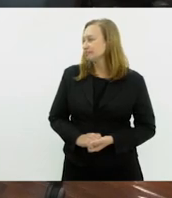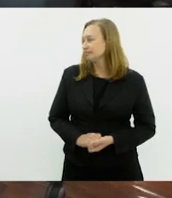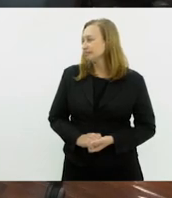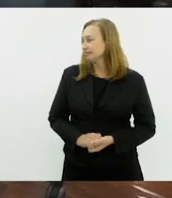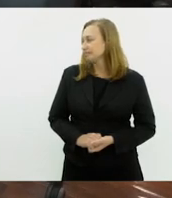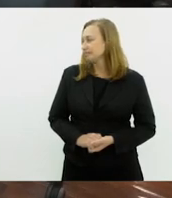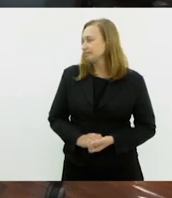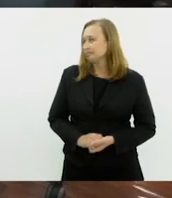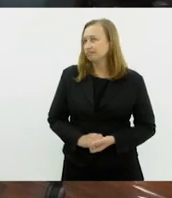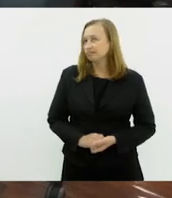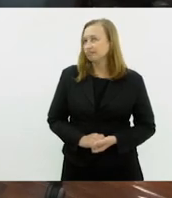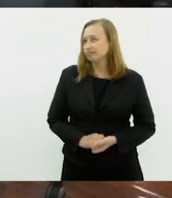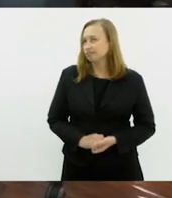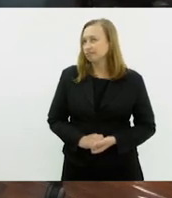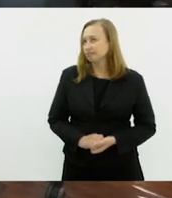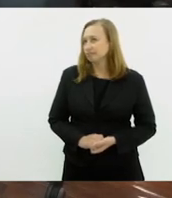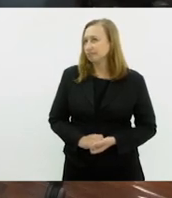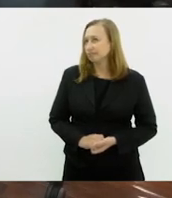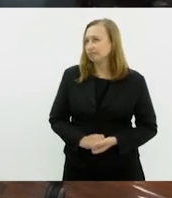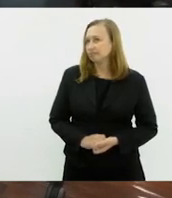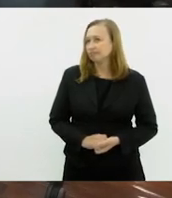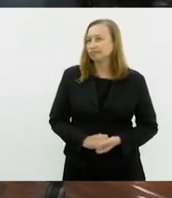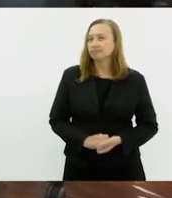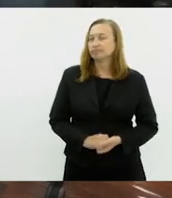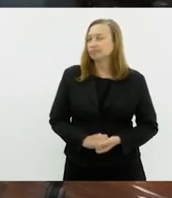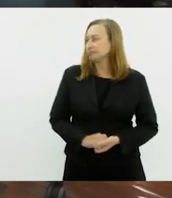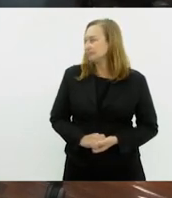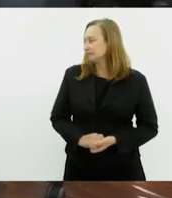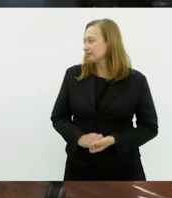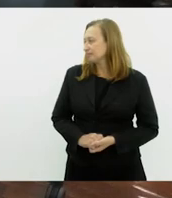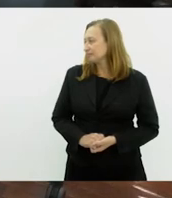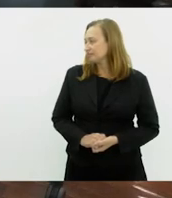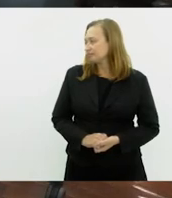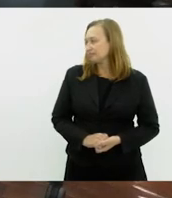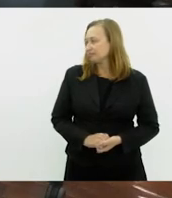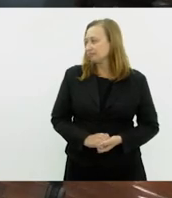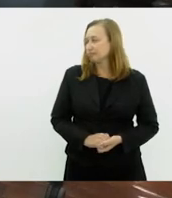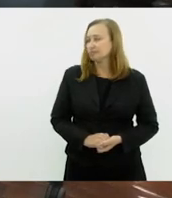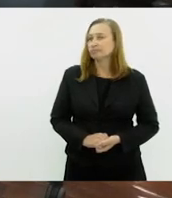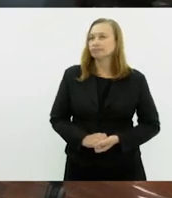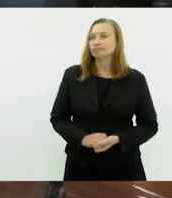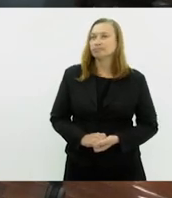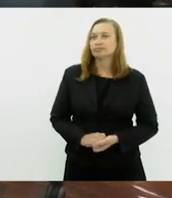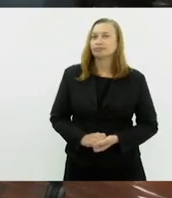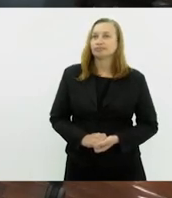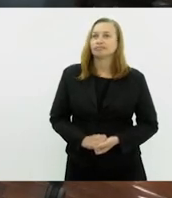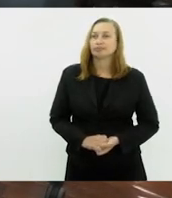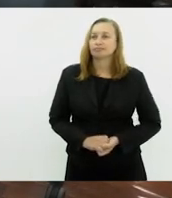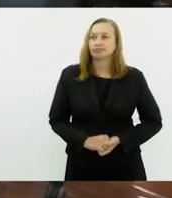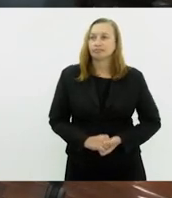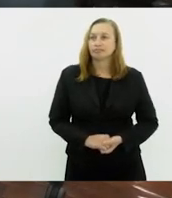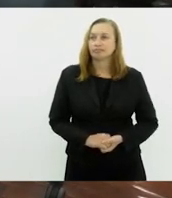situação a polícia hoje ela tem problemas estruturais tem gente que trabalha bem Tem gente que trabalha